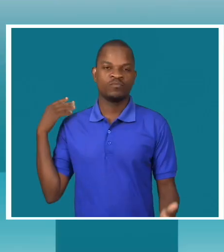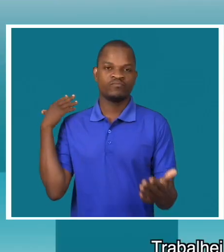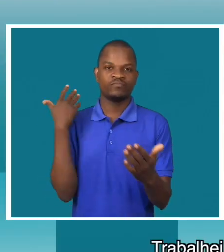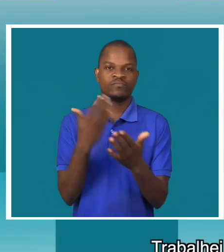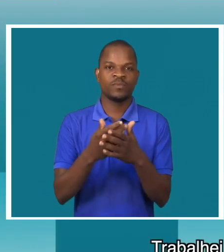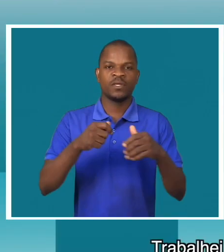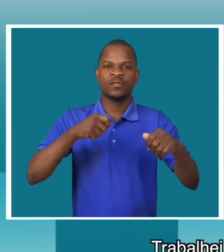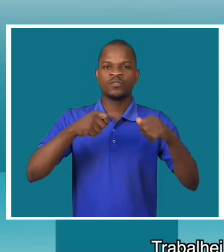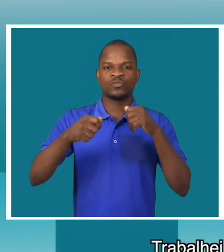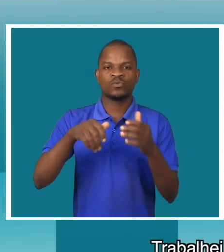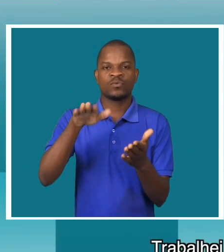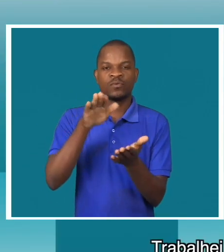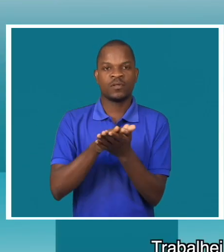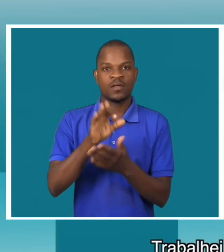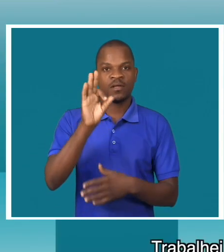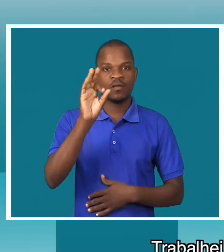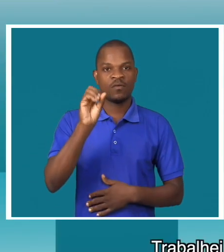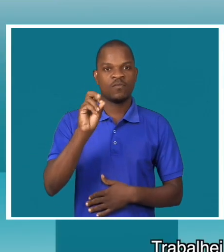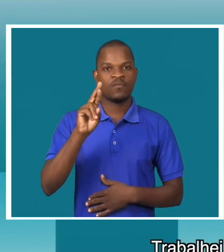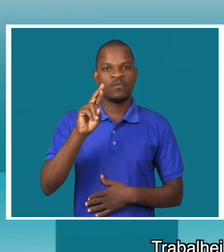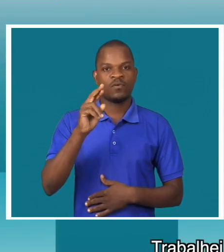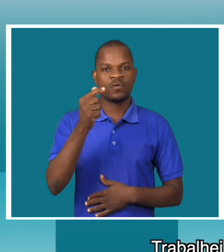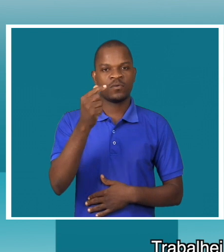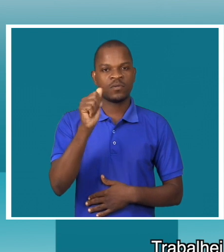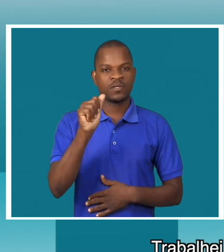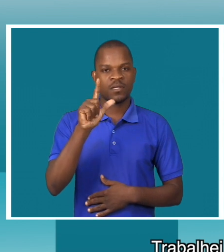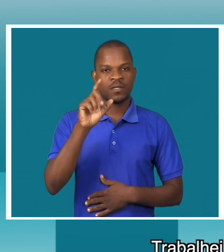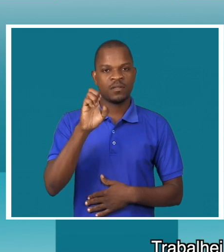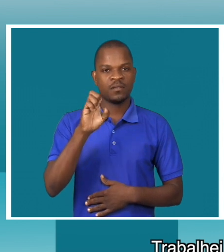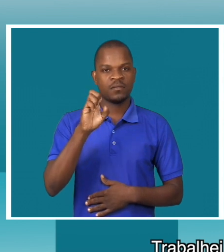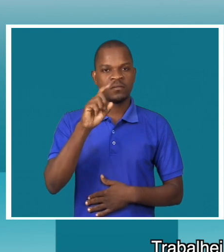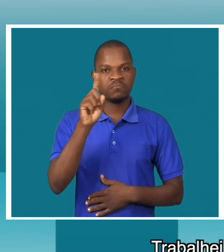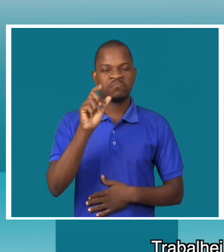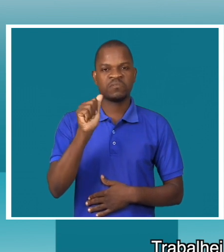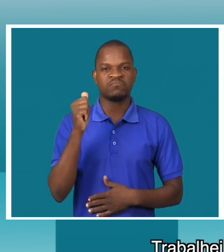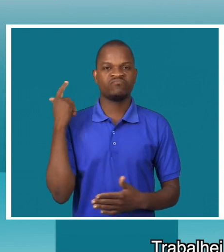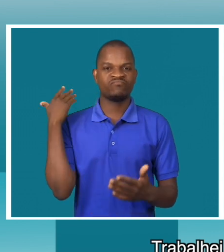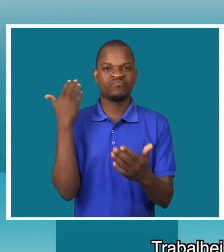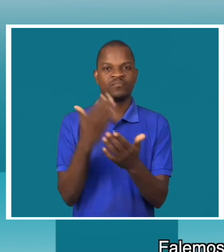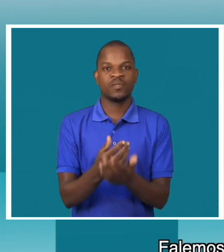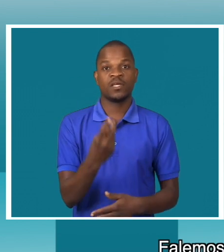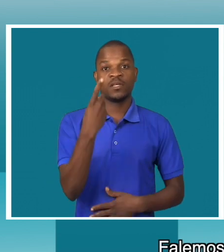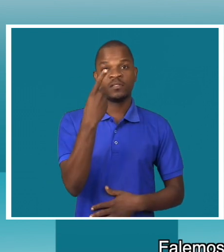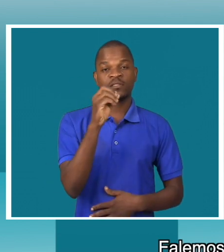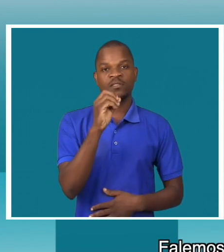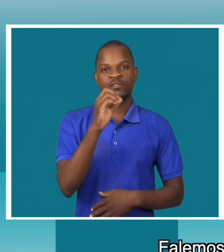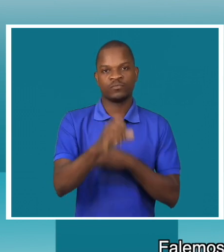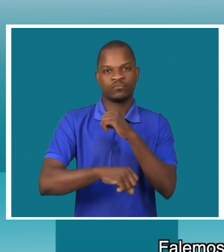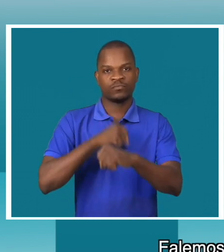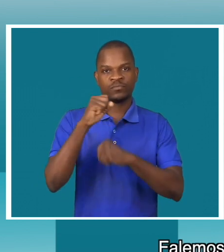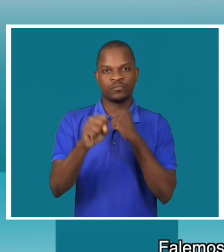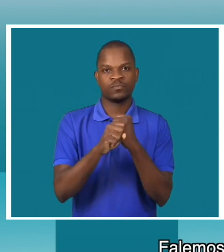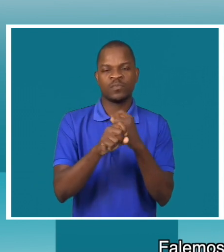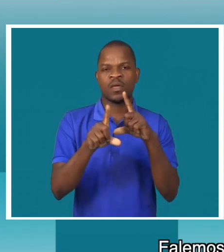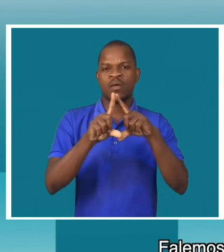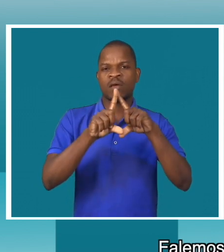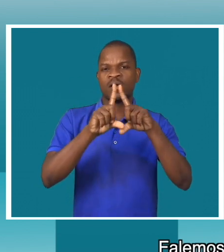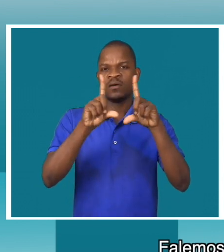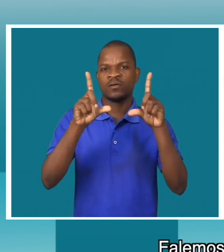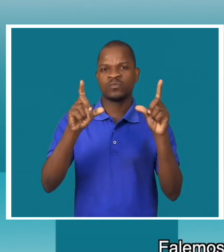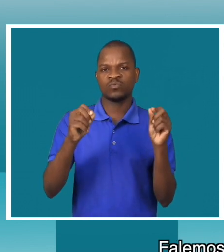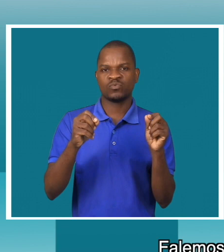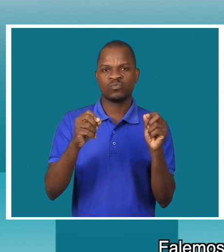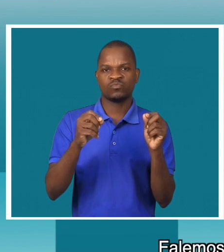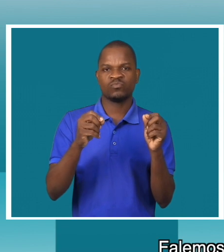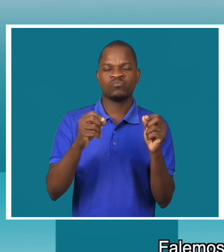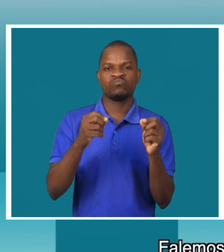direção. Estive com gestora da Fortaleza por cerca de quase 10 anos e parei-me do seu ponto de vista